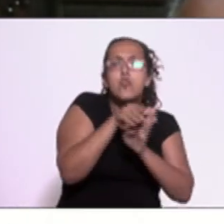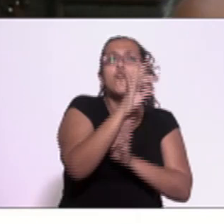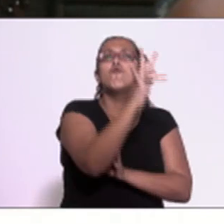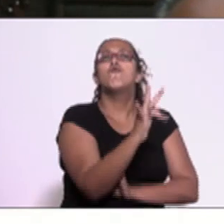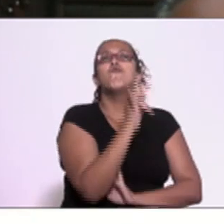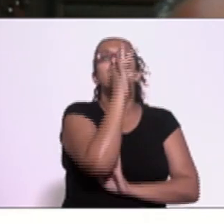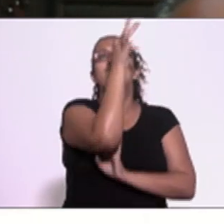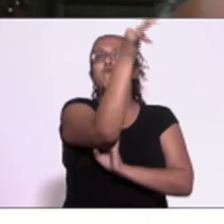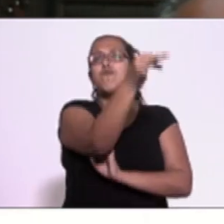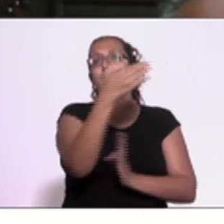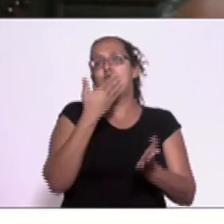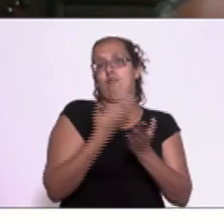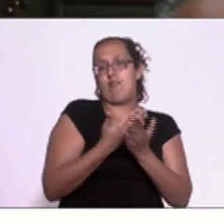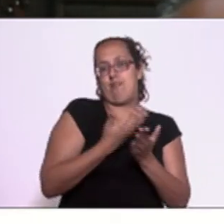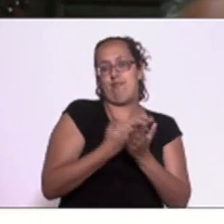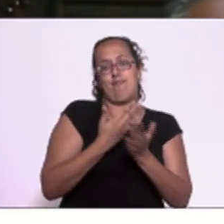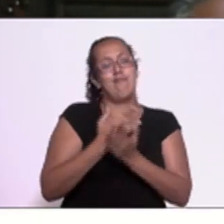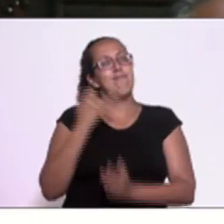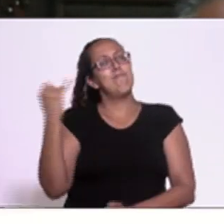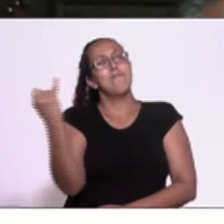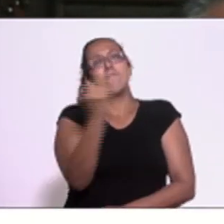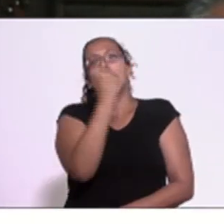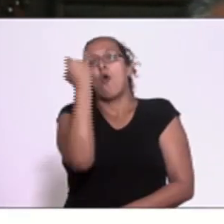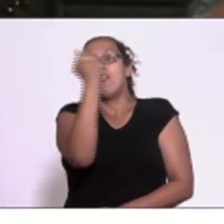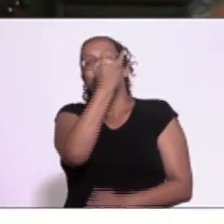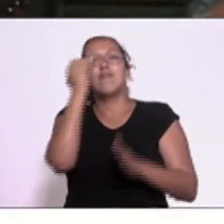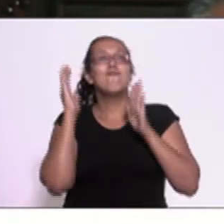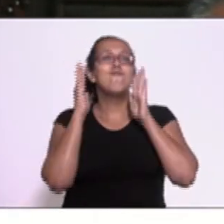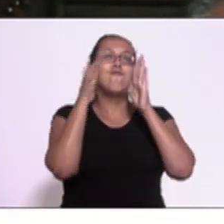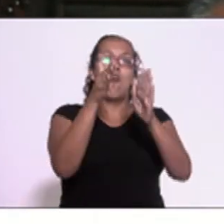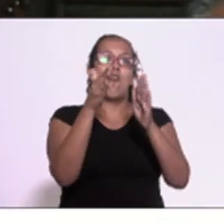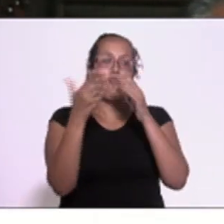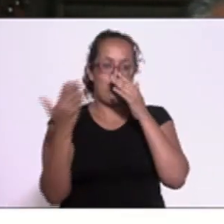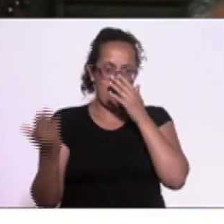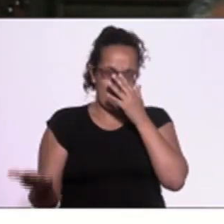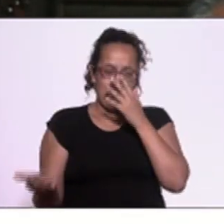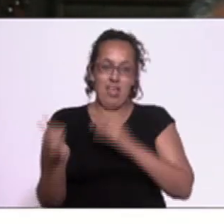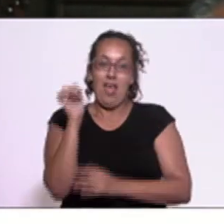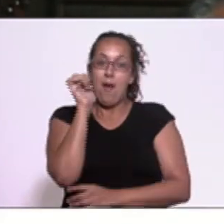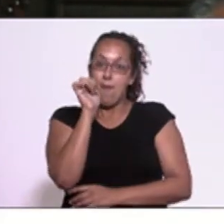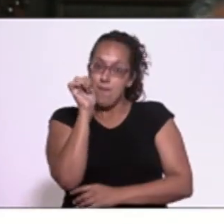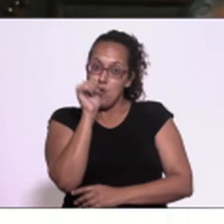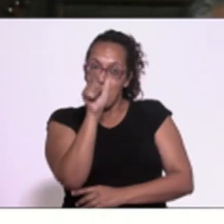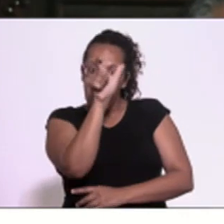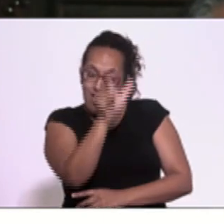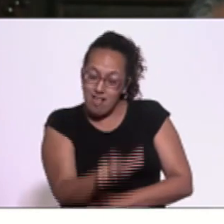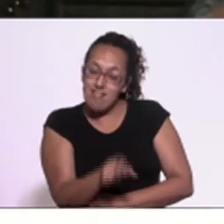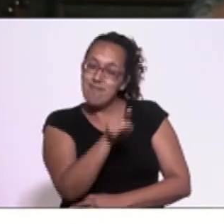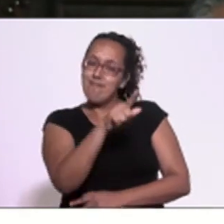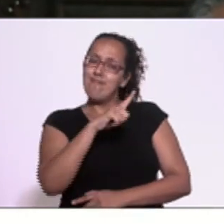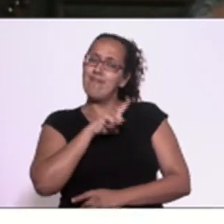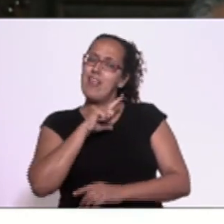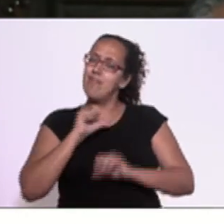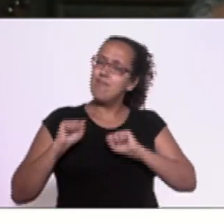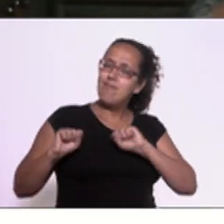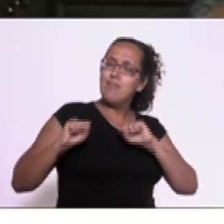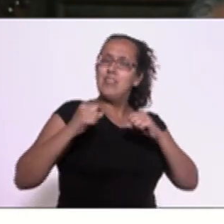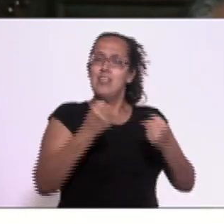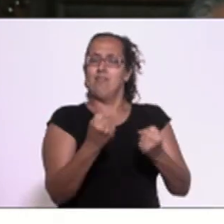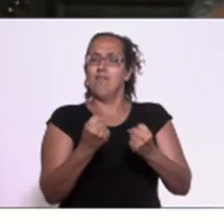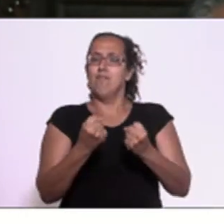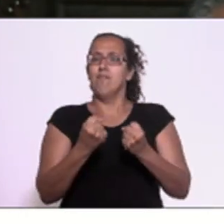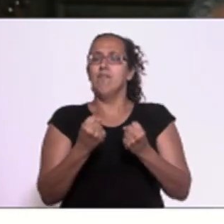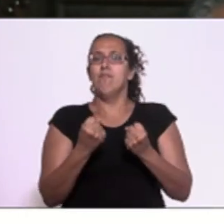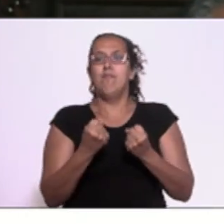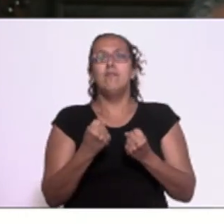gerações como a mais importante missão social. E as mulheres, delas encarregadas, deveriam, por isso,